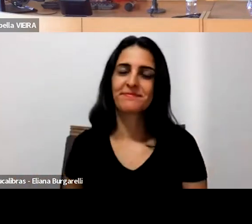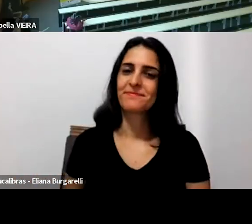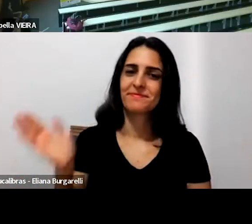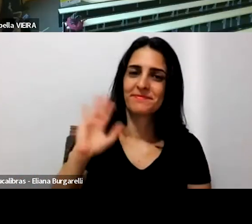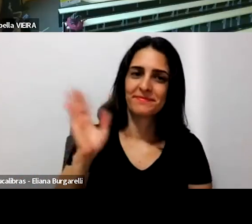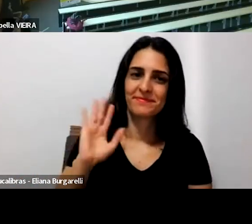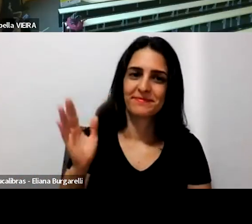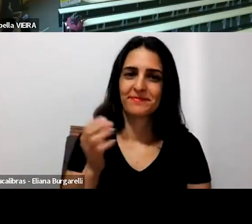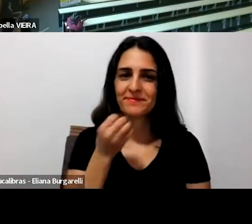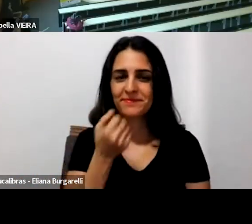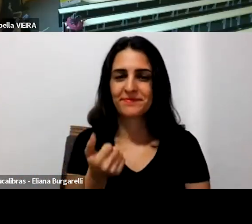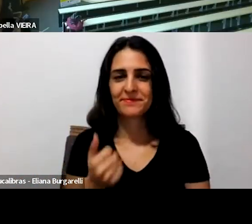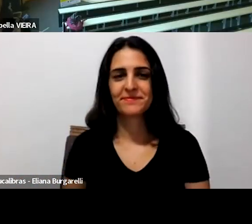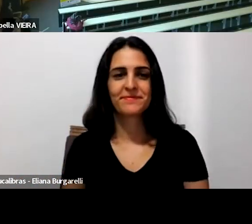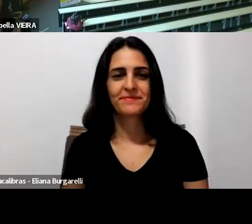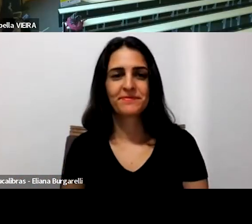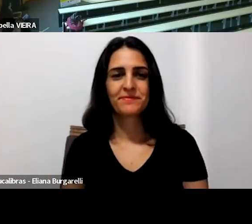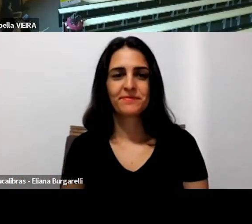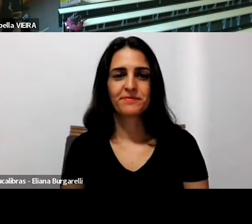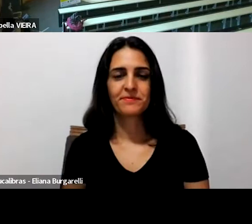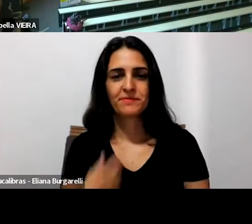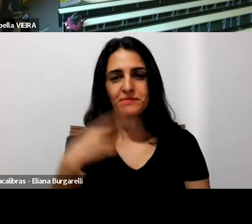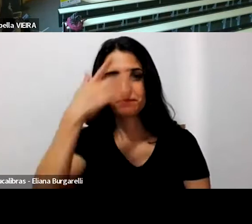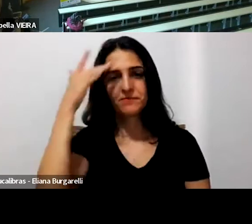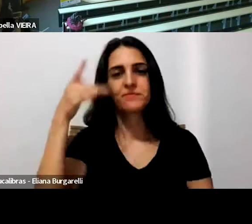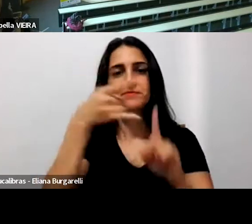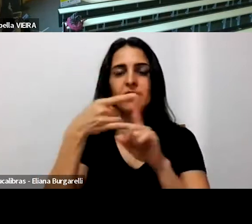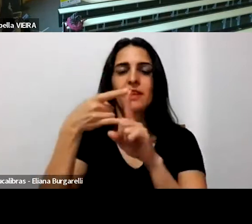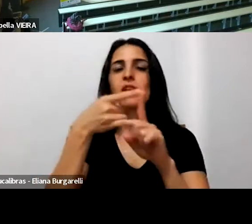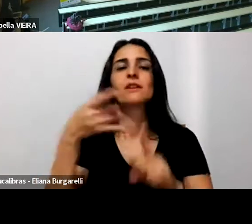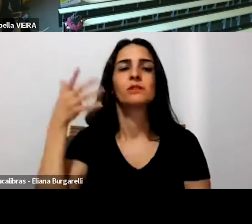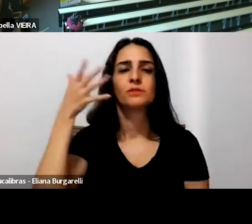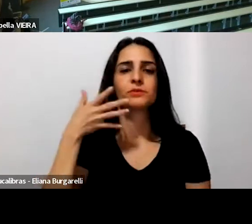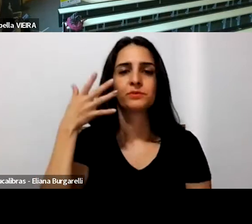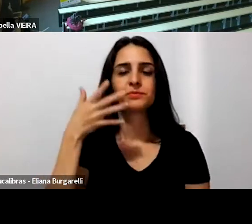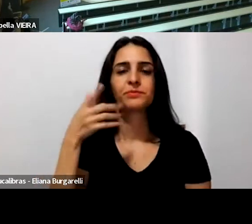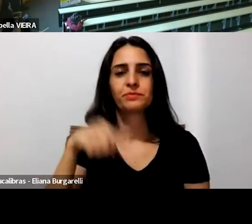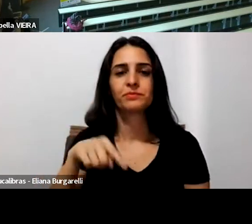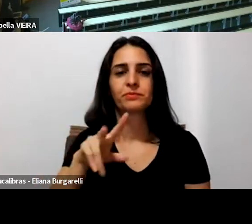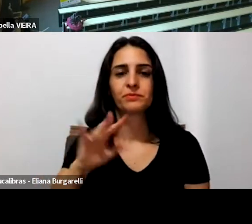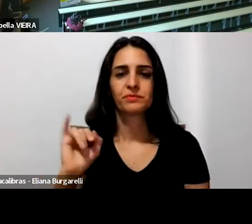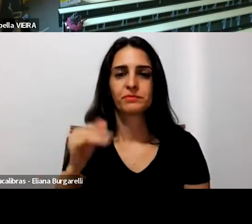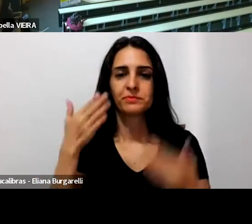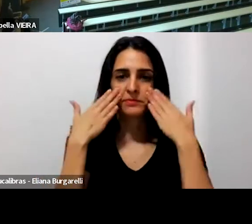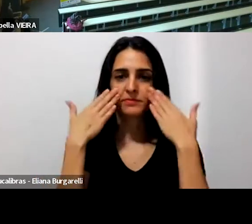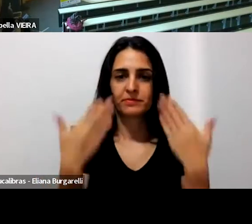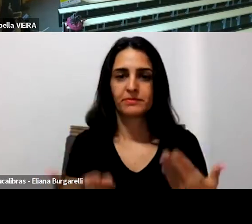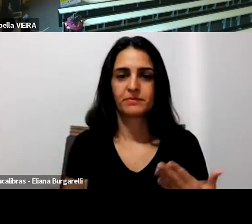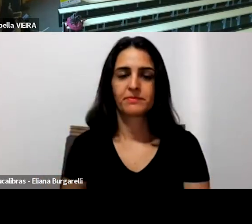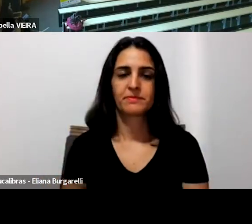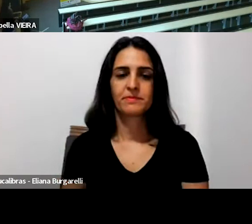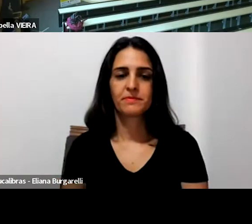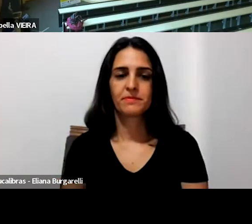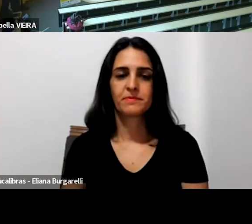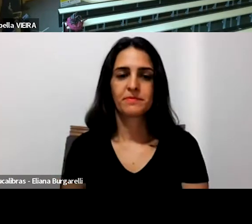et bonjour à mes co-panélistes qui malheureusement ne sont pas avec moi. Donc, moi, je suis modérateur, je suis Gerd Peter Bruch, fondateur de